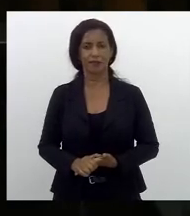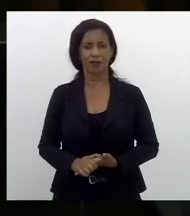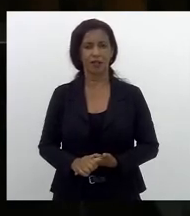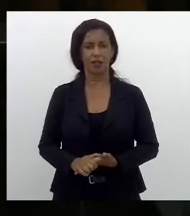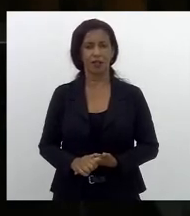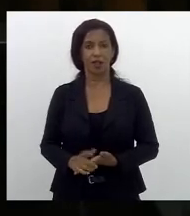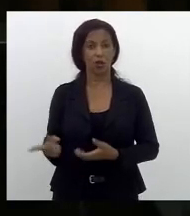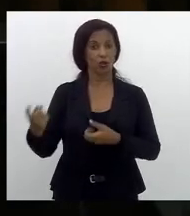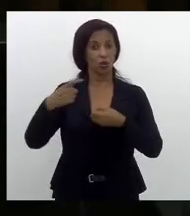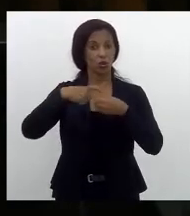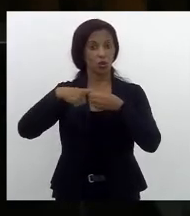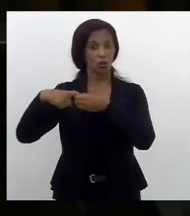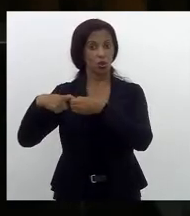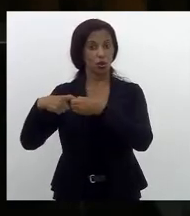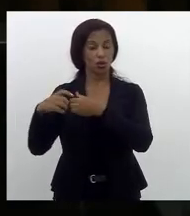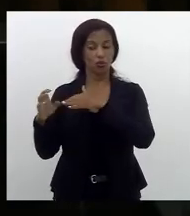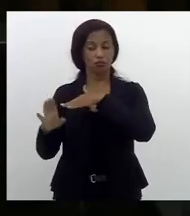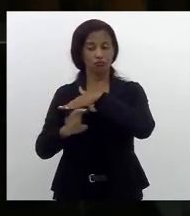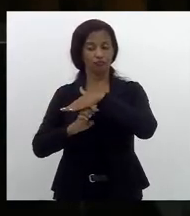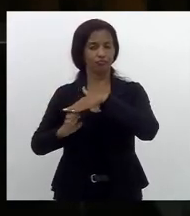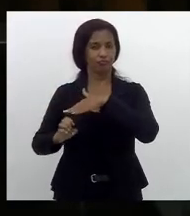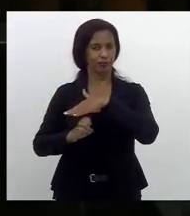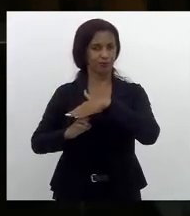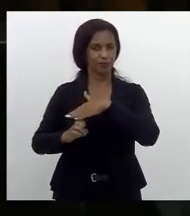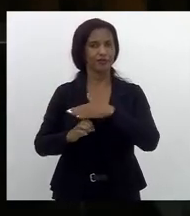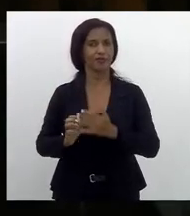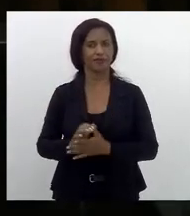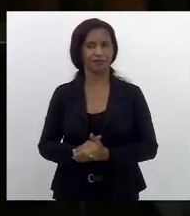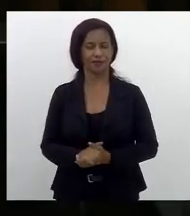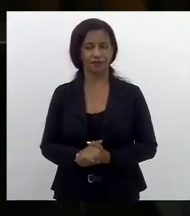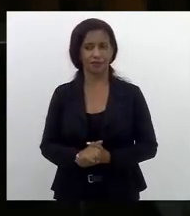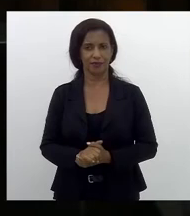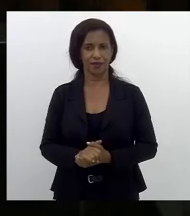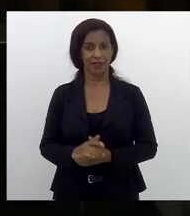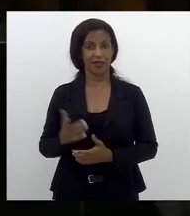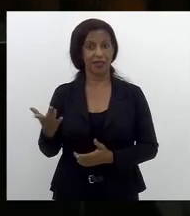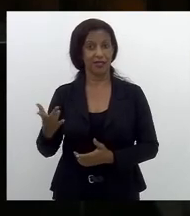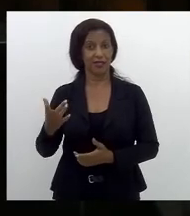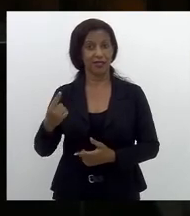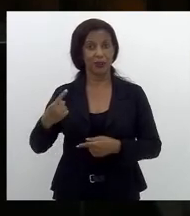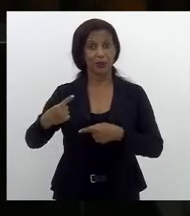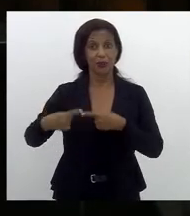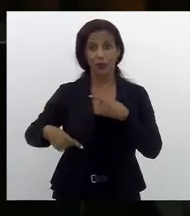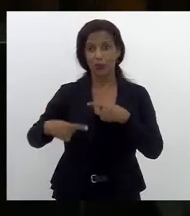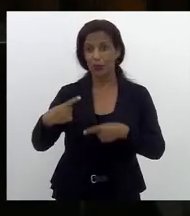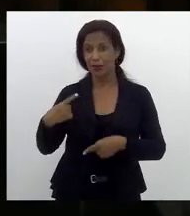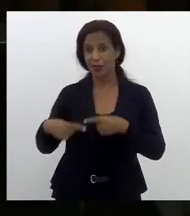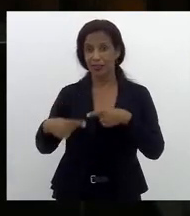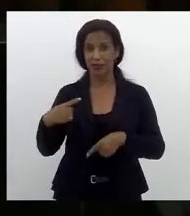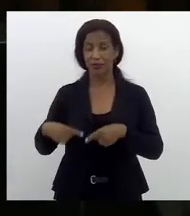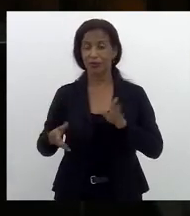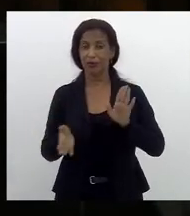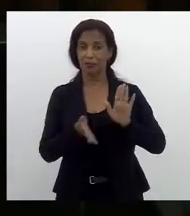sócios das empresas que são políticos de mandato,